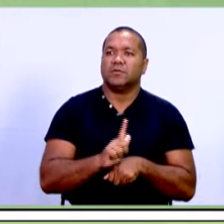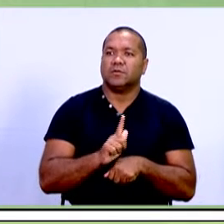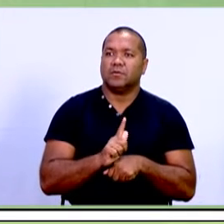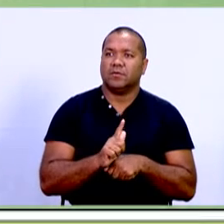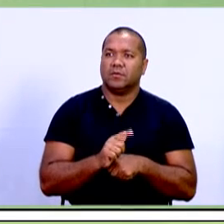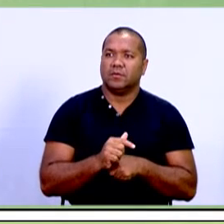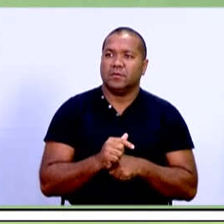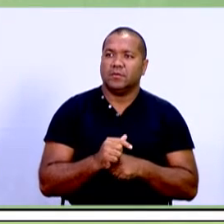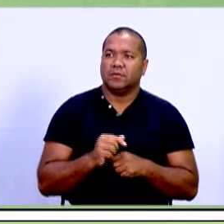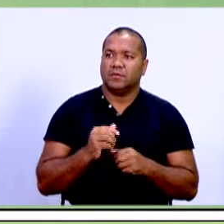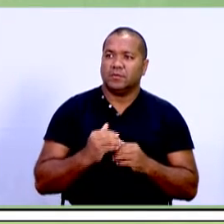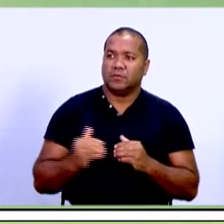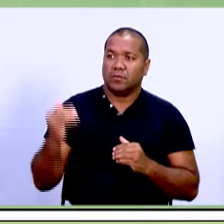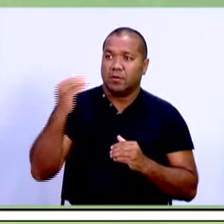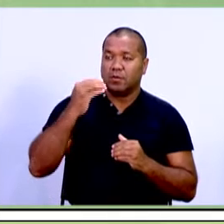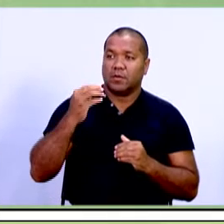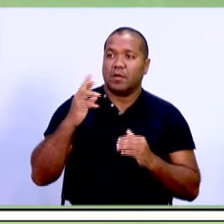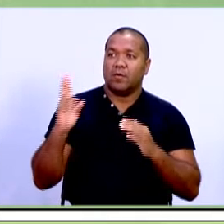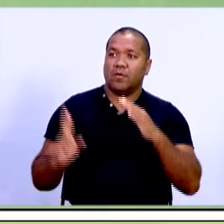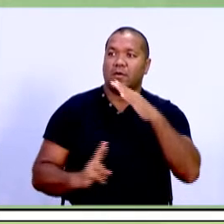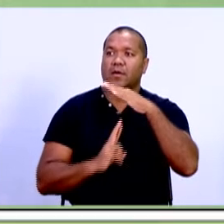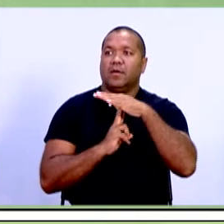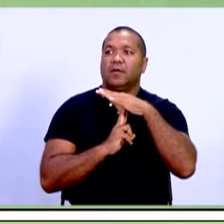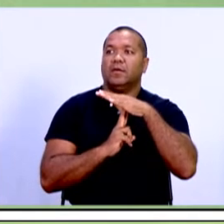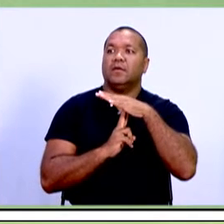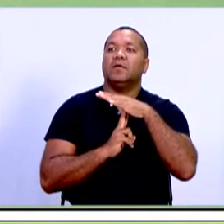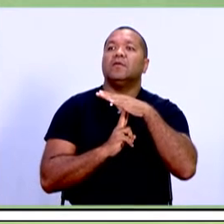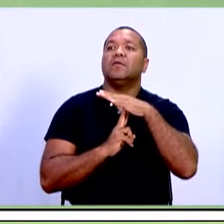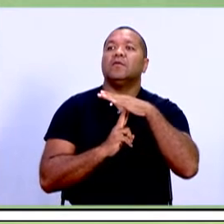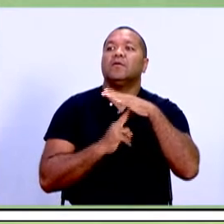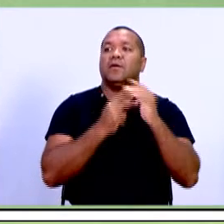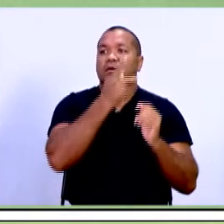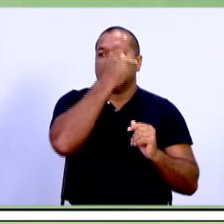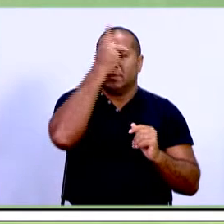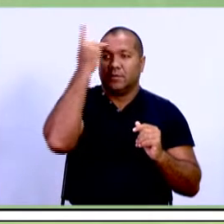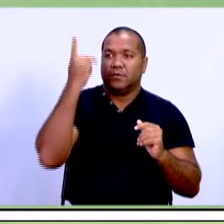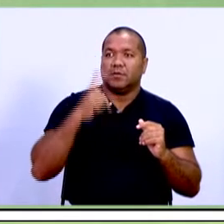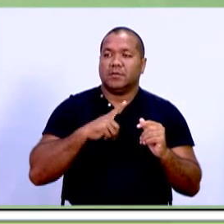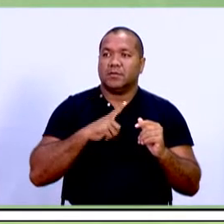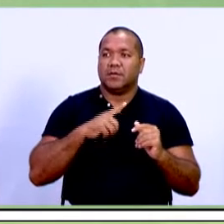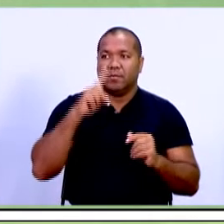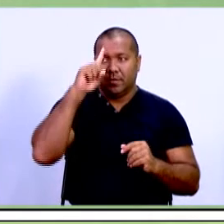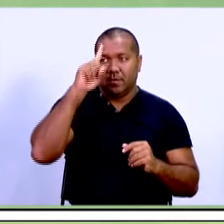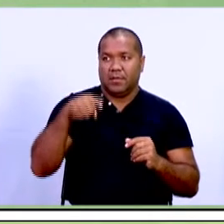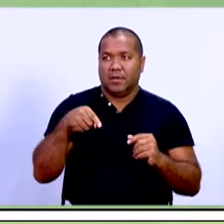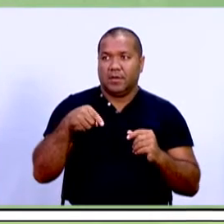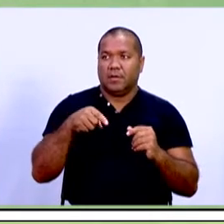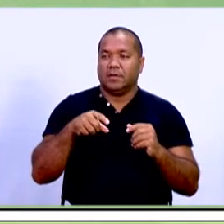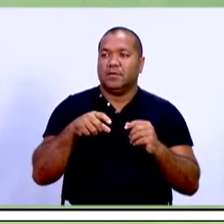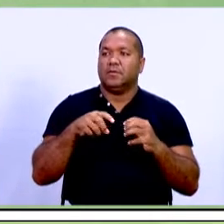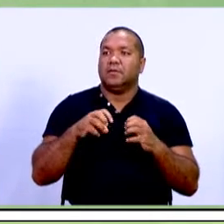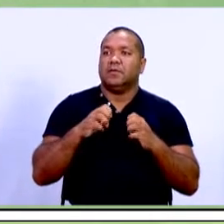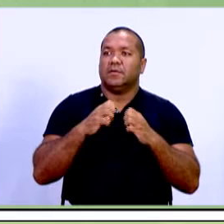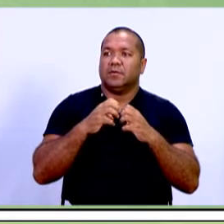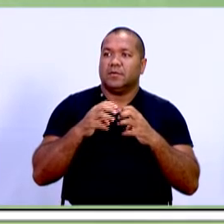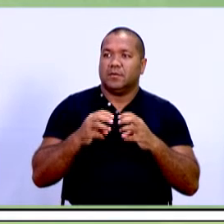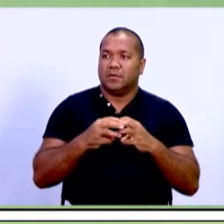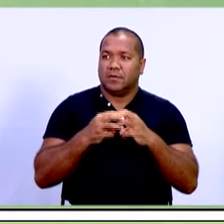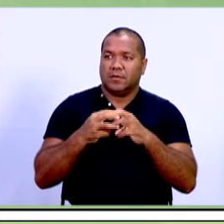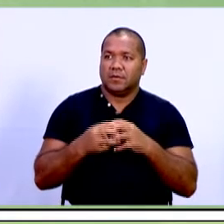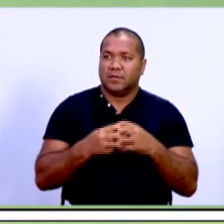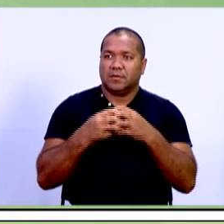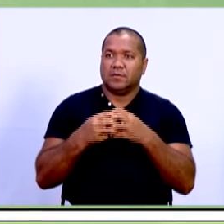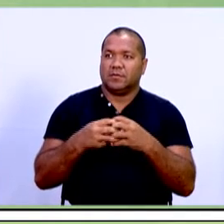da instituição, o reitor, aqueles que dirigem a instituição, os pró-reitores, os diretores gerais